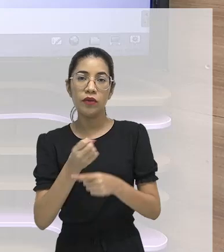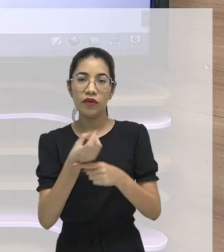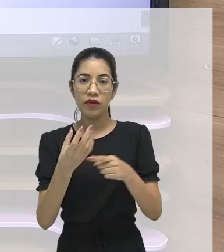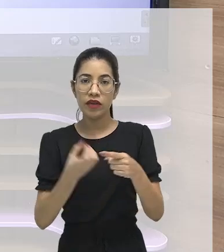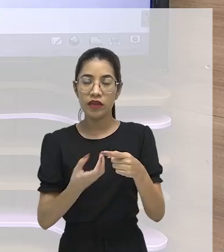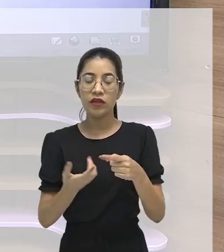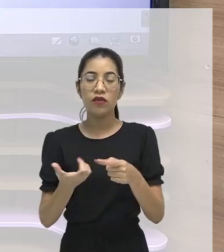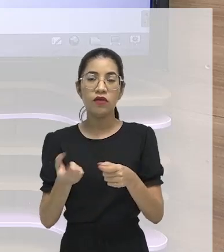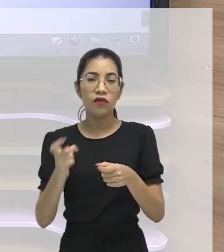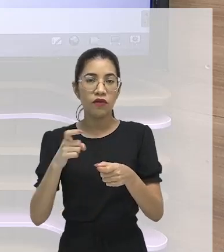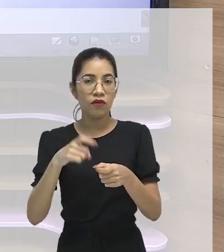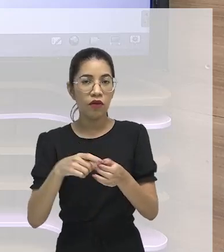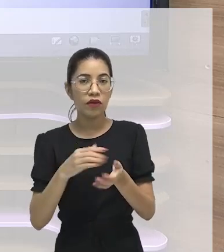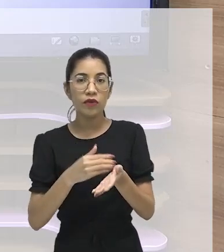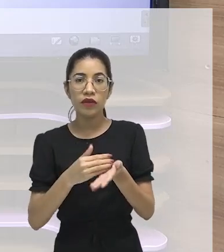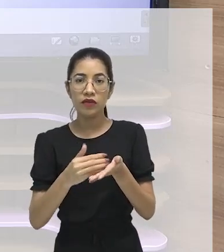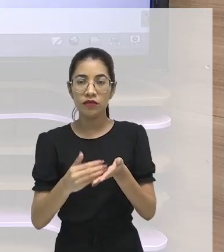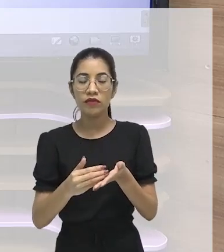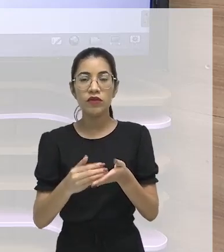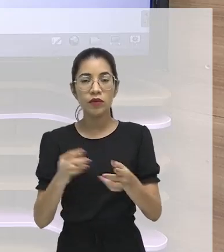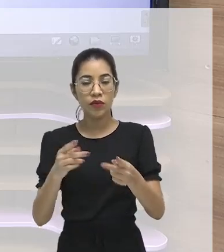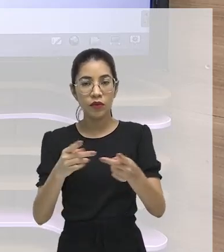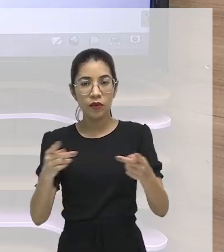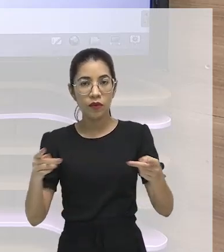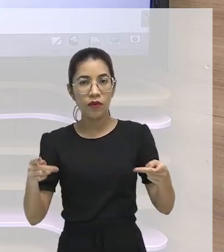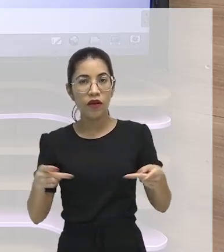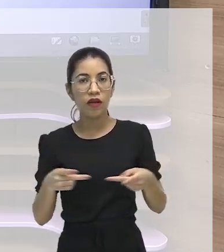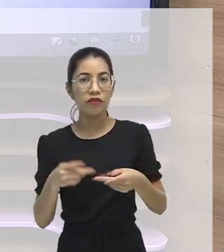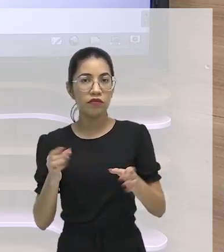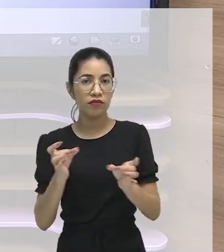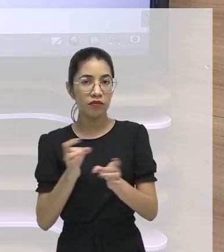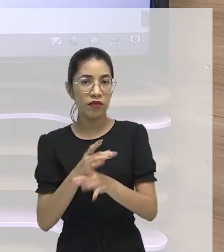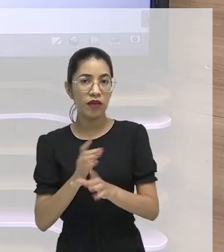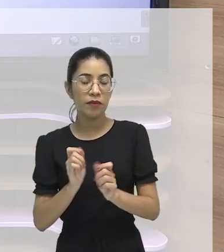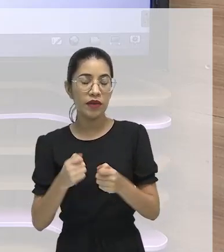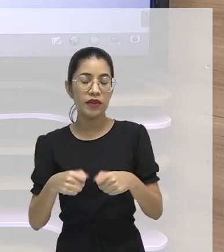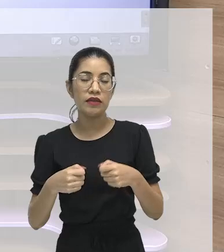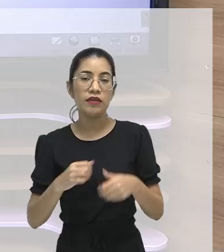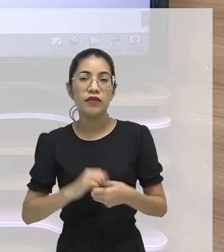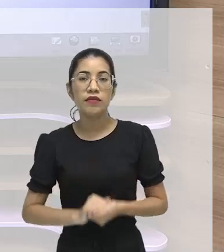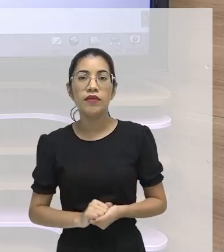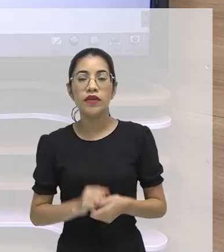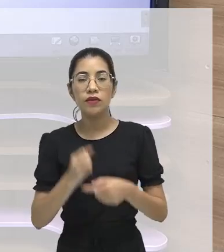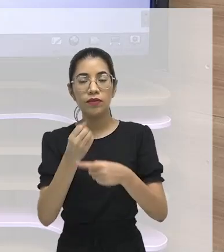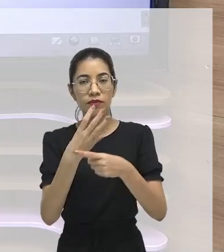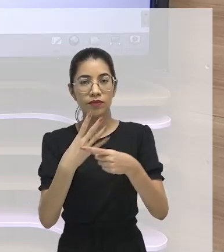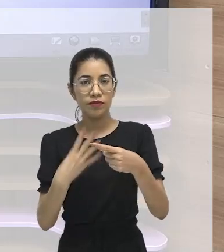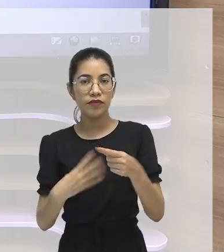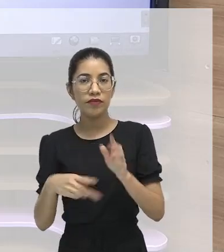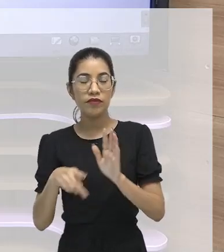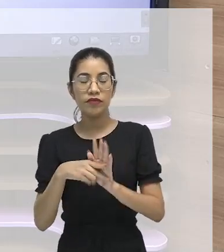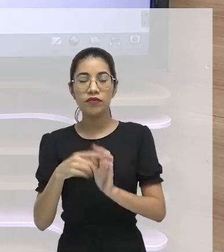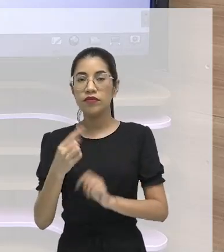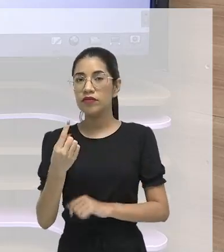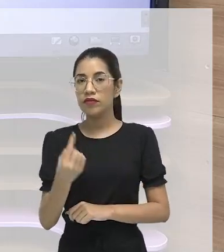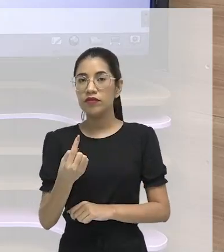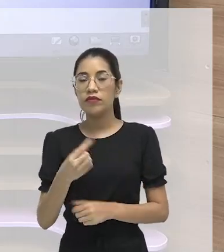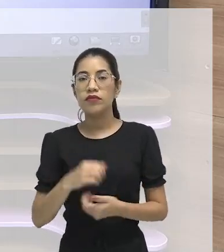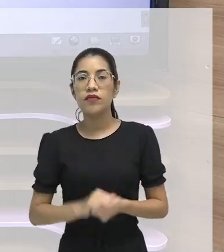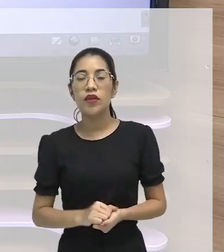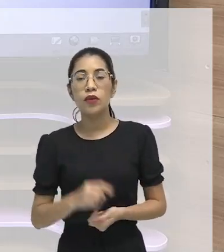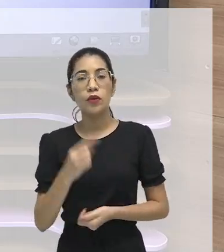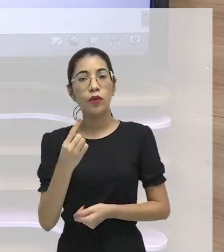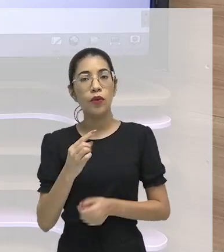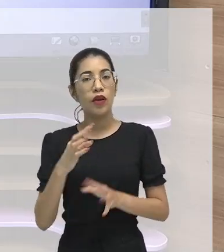que voltar ao que era, né? A pizza tem que voltar ao seu tamanho que era, se é que é possível, né? Então, 4 sobre 4 dá 1. 1 a gente entende